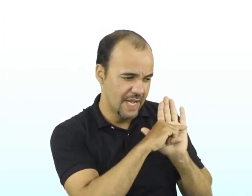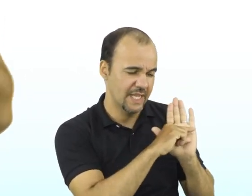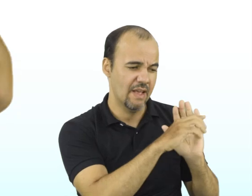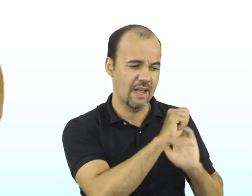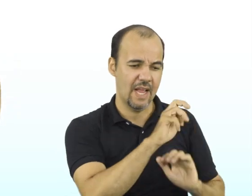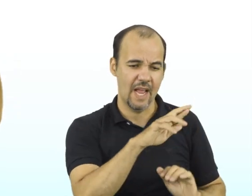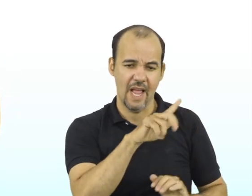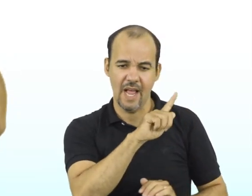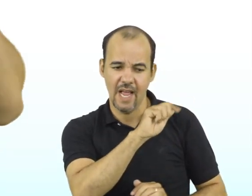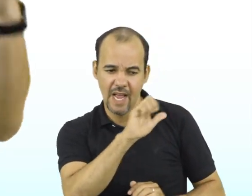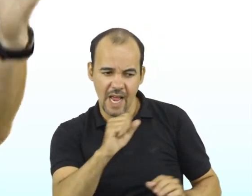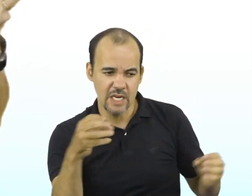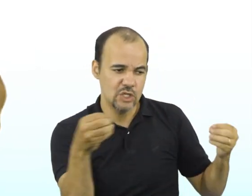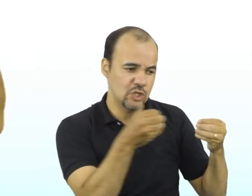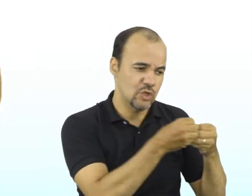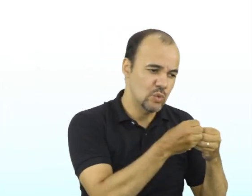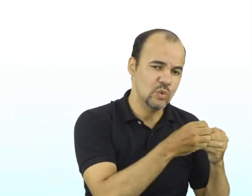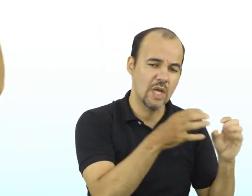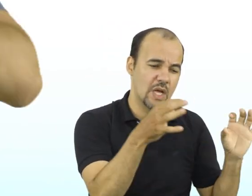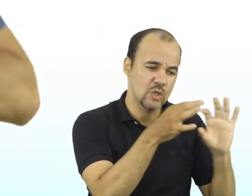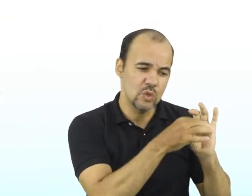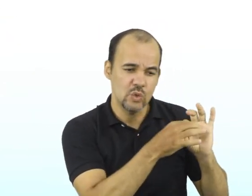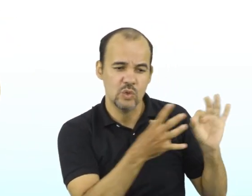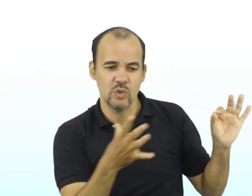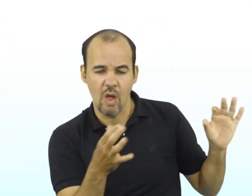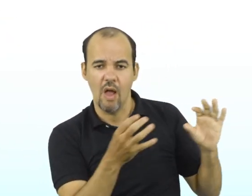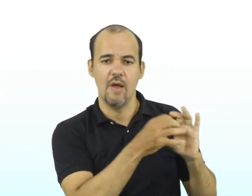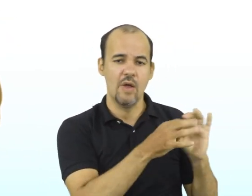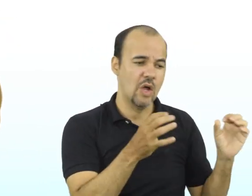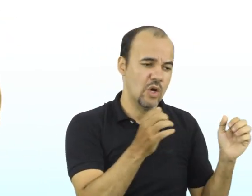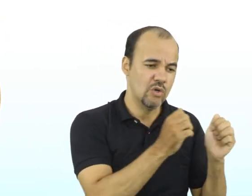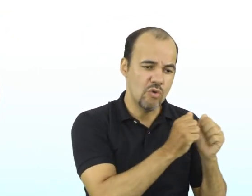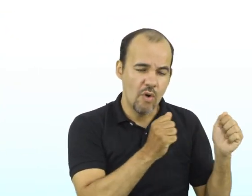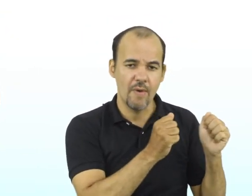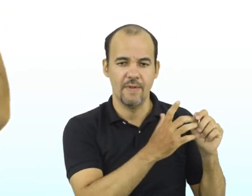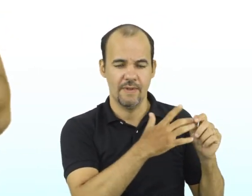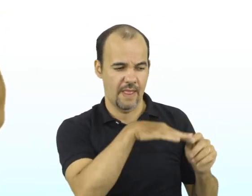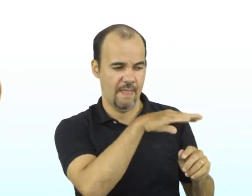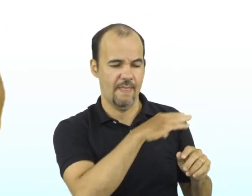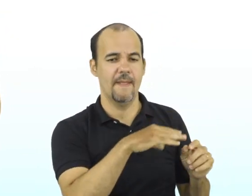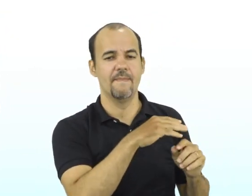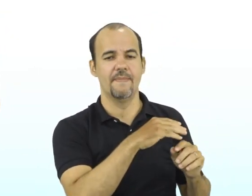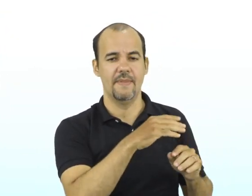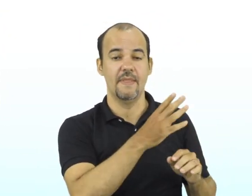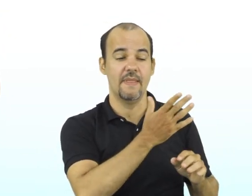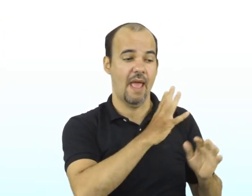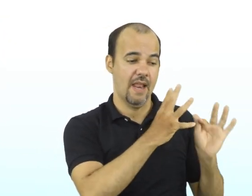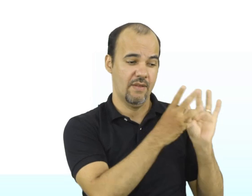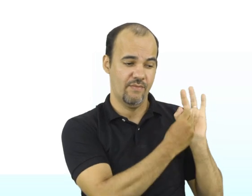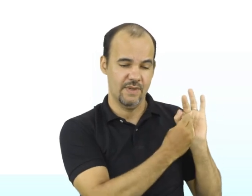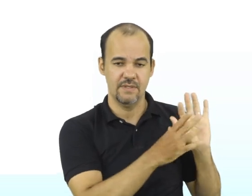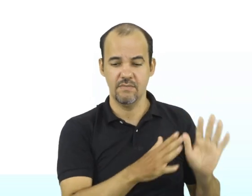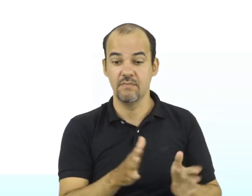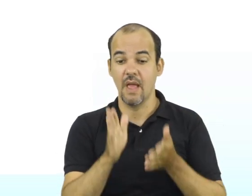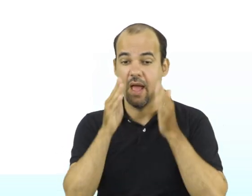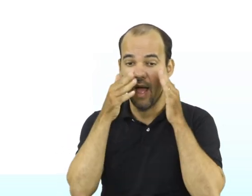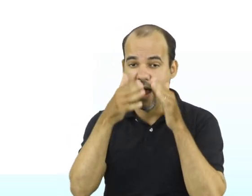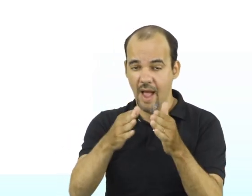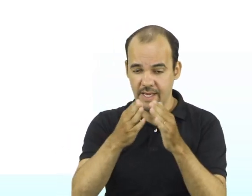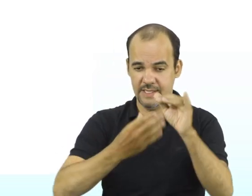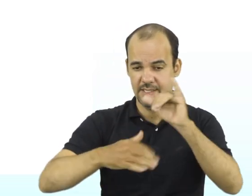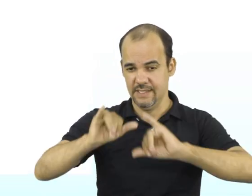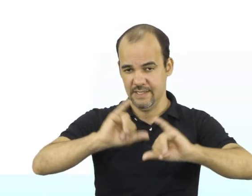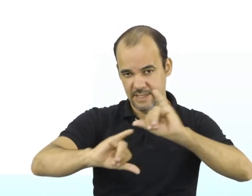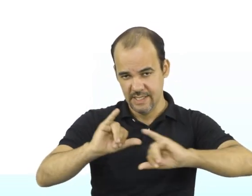acontece? Se atrai, se repele? Você deve estar estudando isso com ele, tá? Mas vamos lembrar aqui, por exemplo, o próton que eu